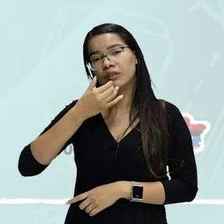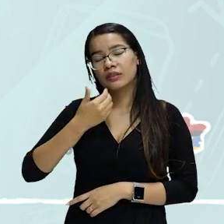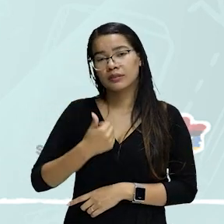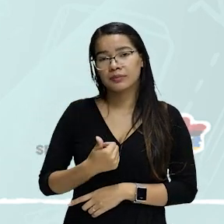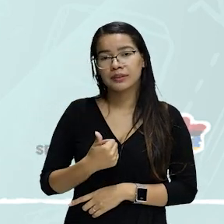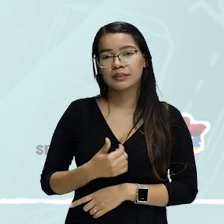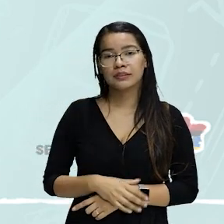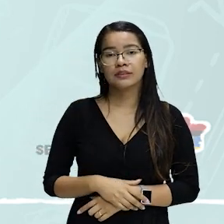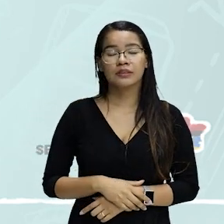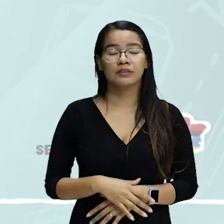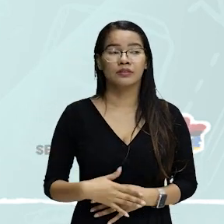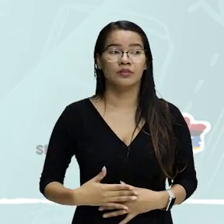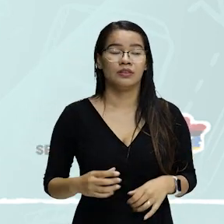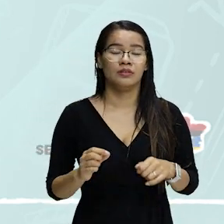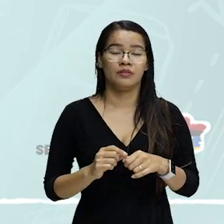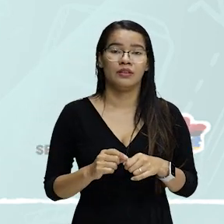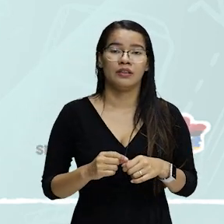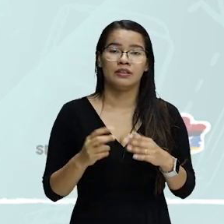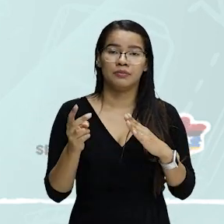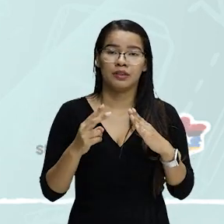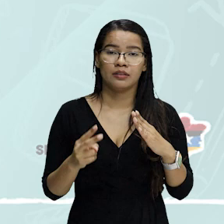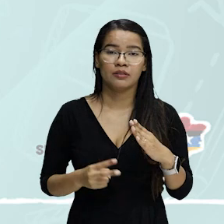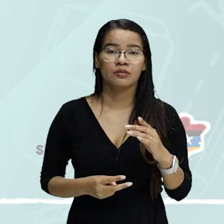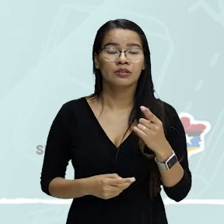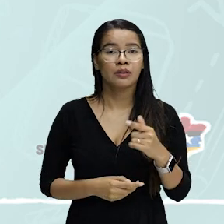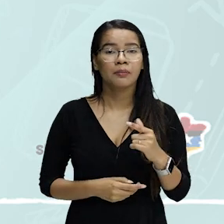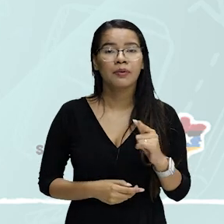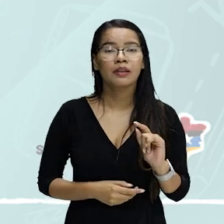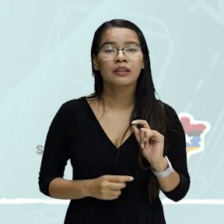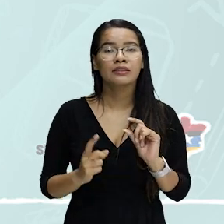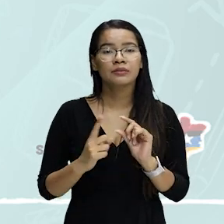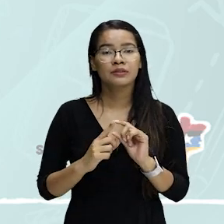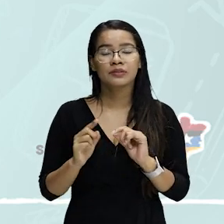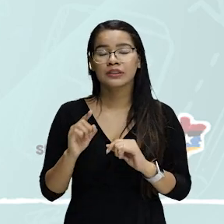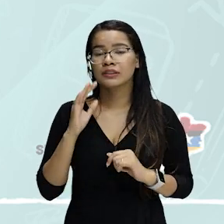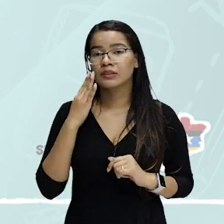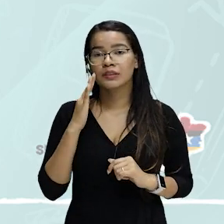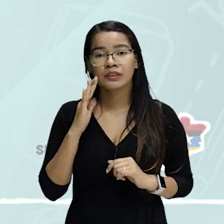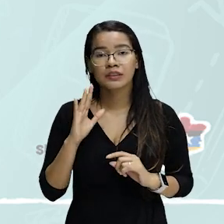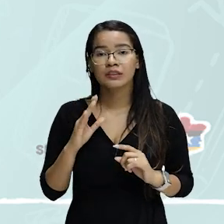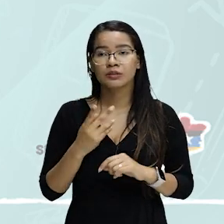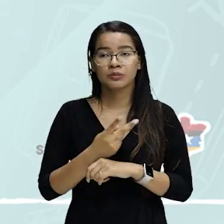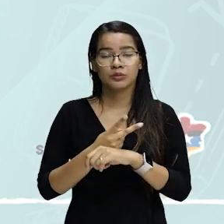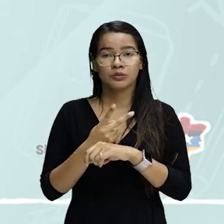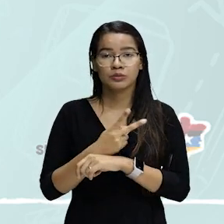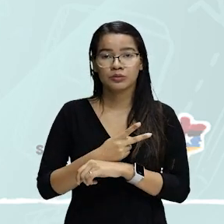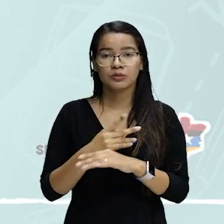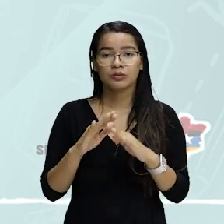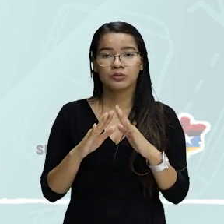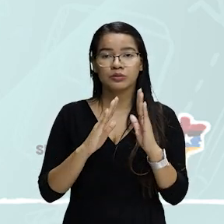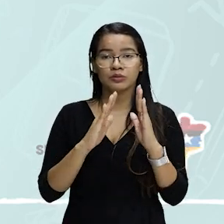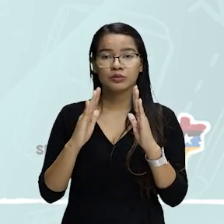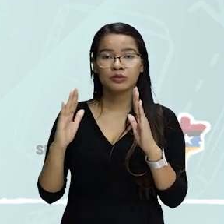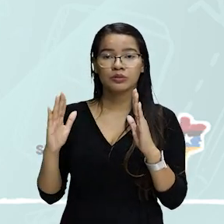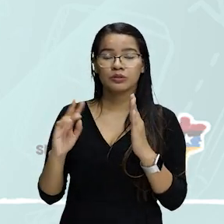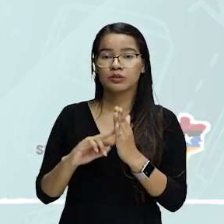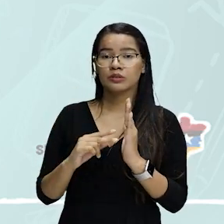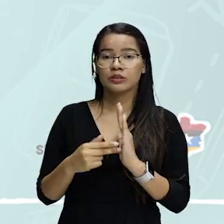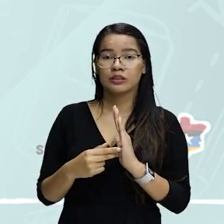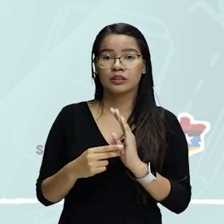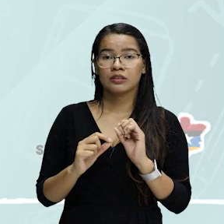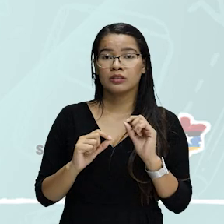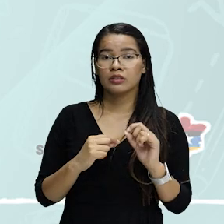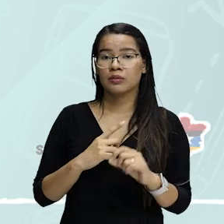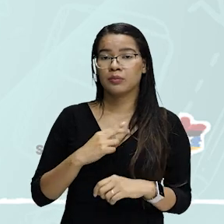Você faz o reforço dessa leitura, as palavras que você não entende, você busca no dicionário, não dá tempo da gente